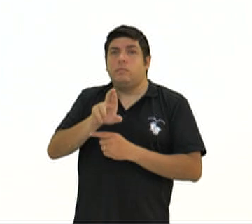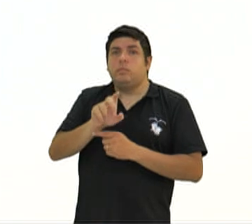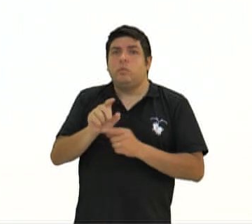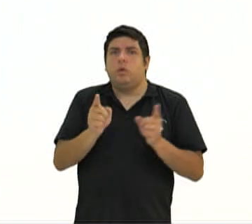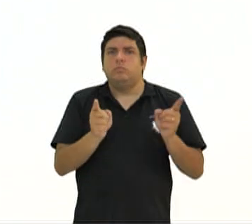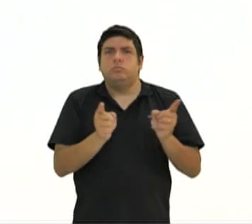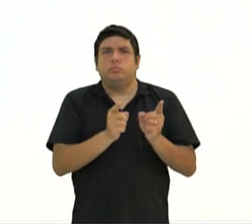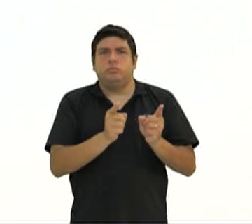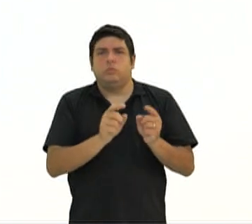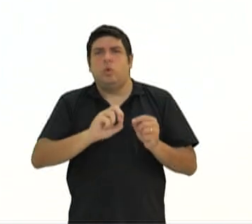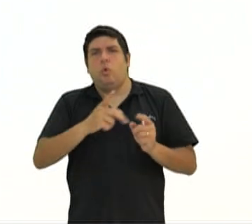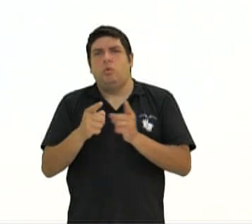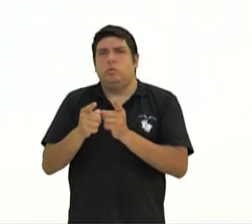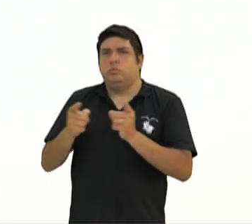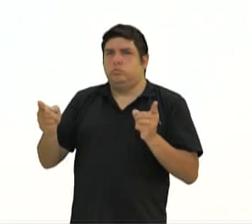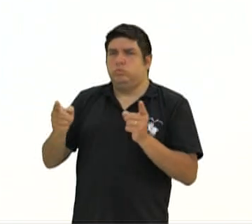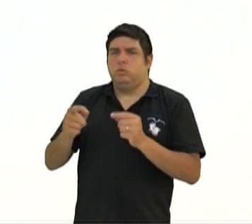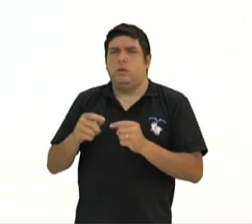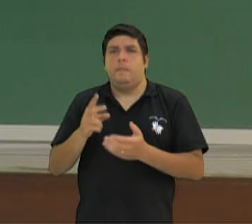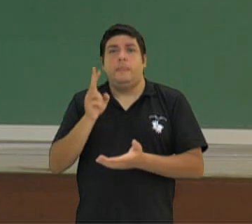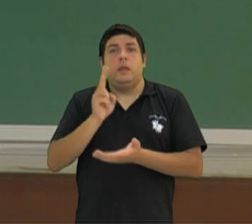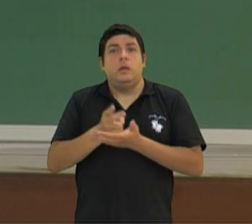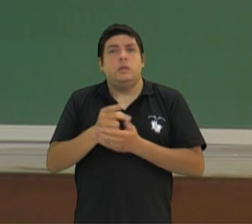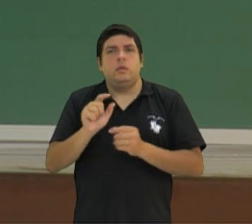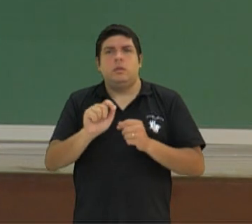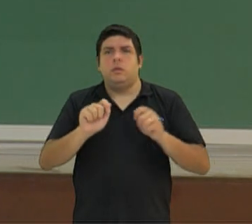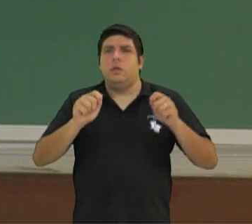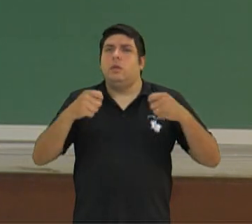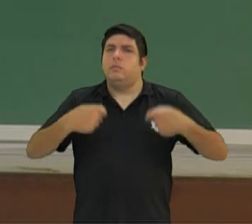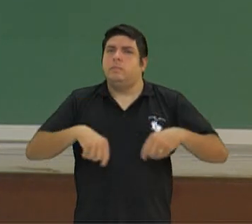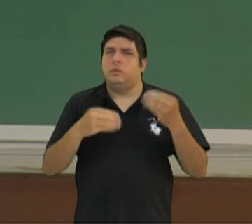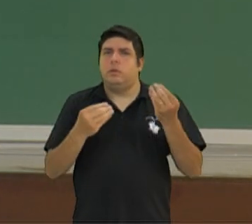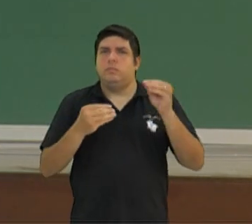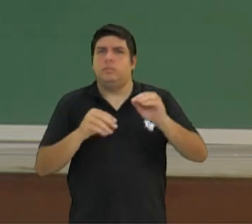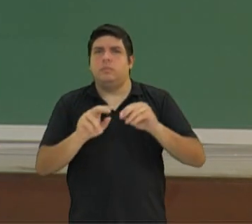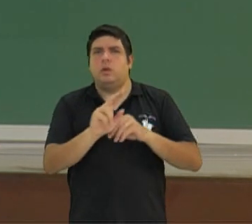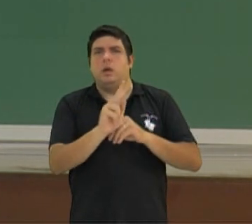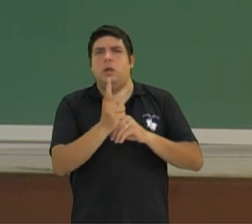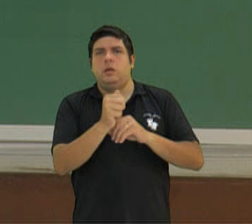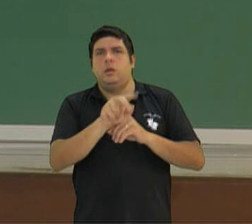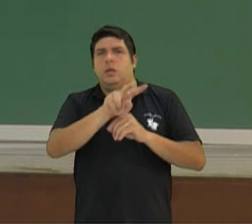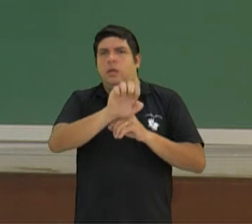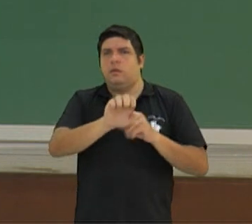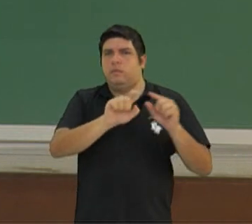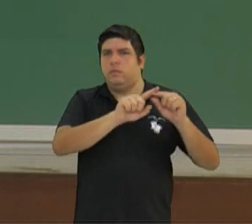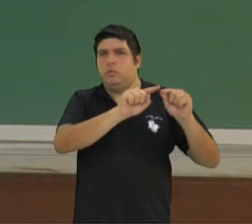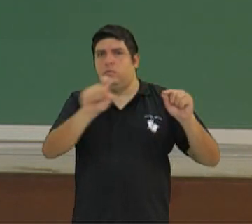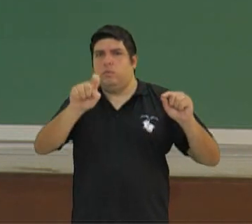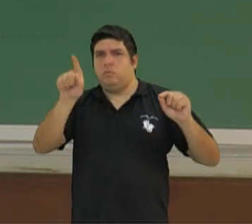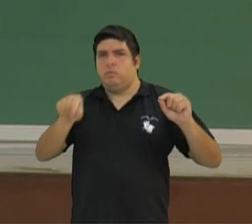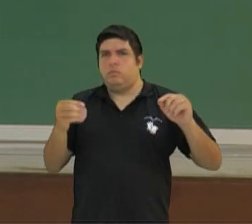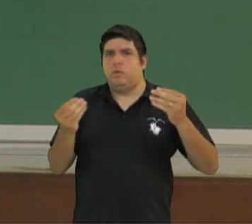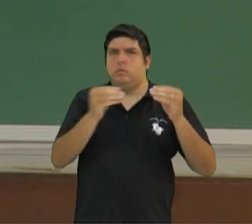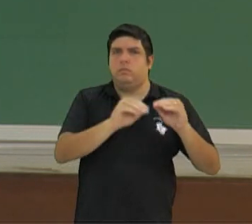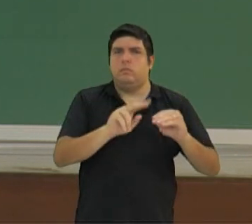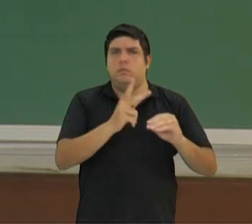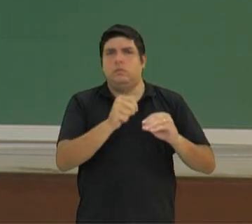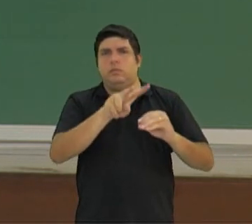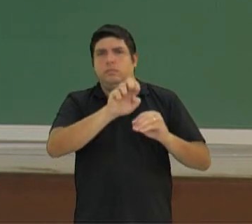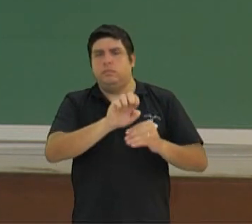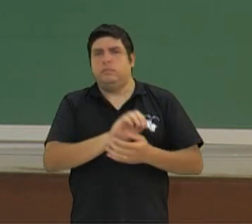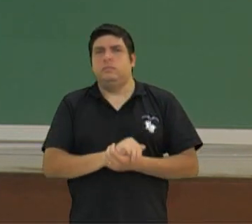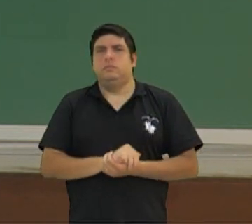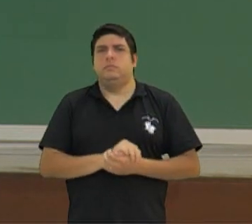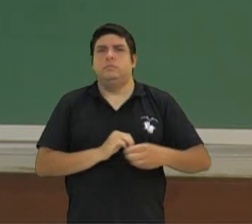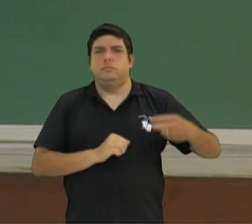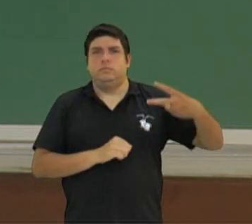curta, pessoal, ou longa, enfim, sempre tem que ter o have na resposta, caso o have apareceu na pergunta, ok? Number two,